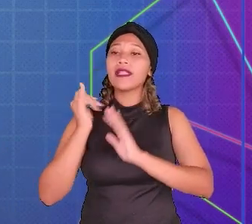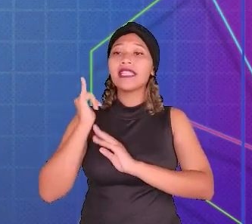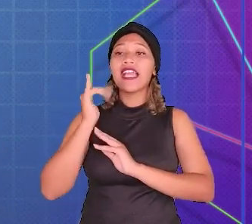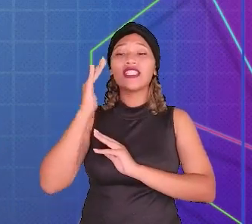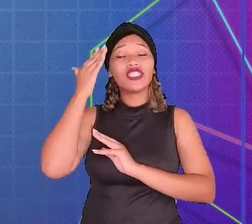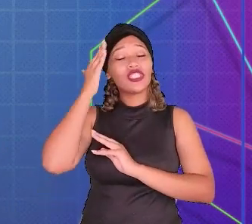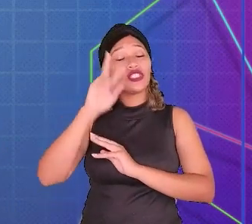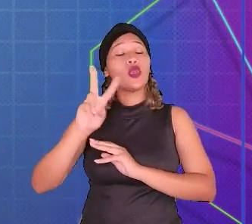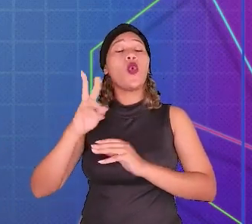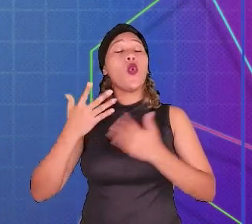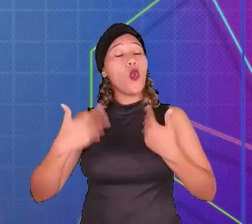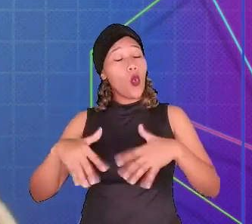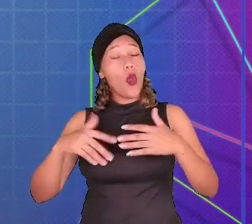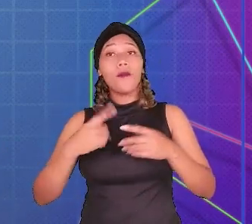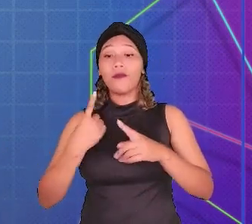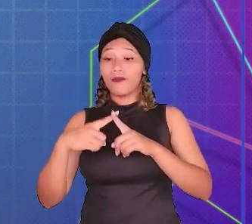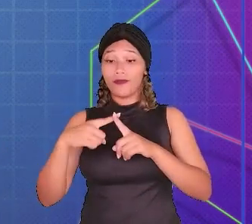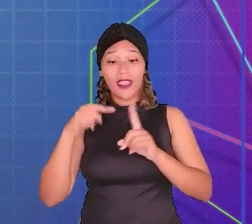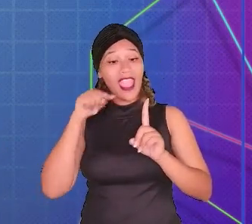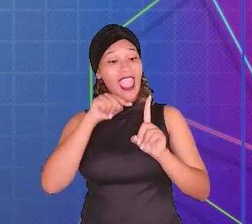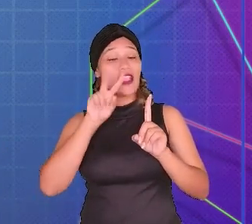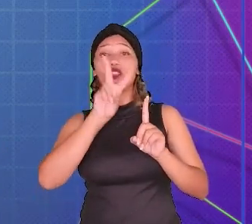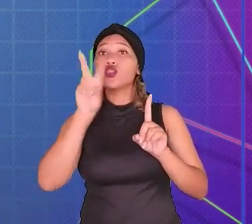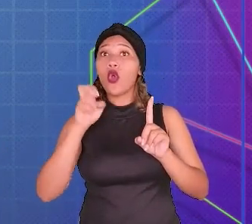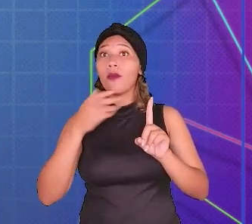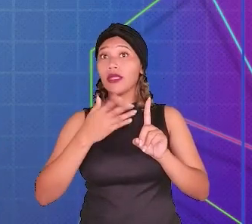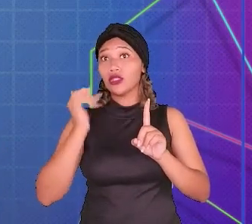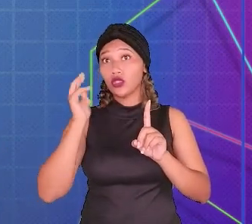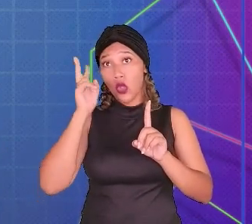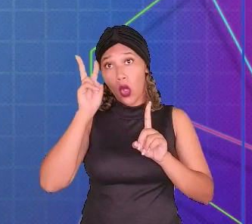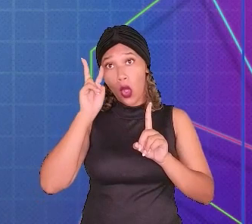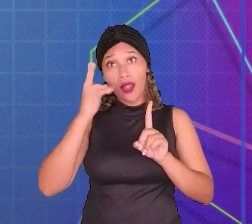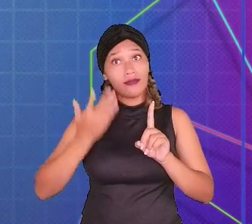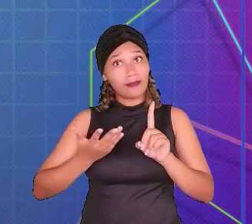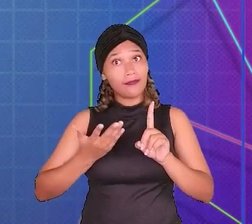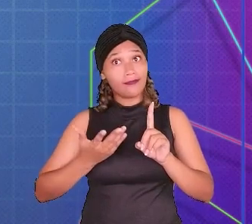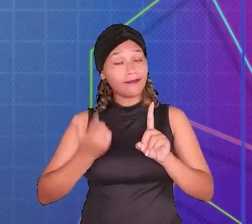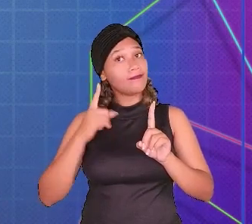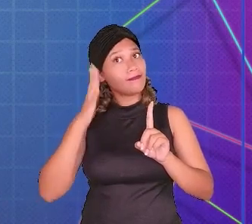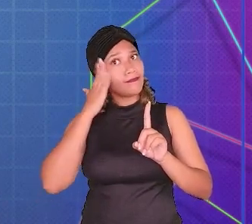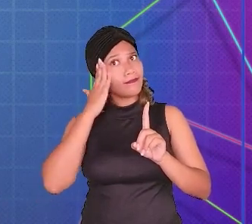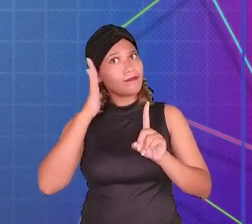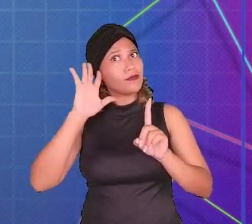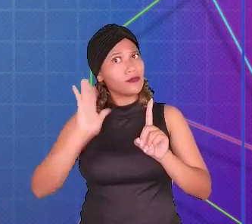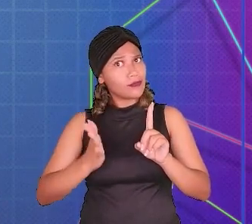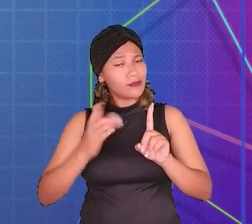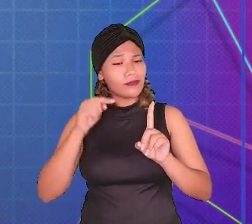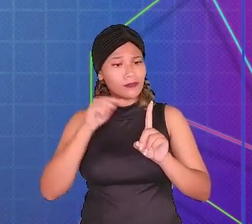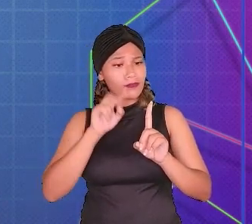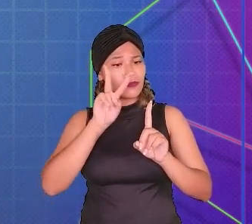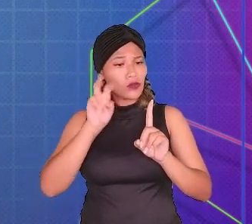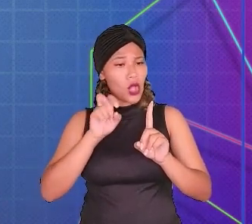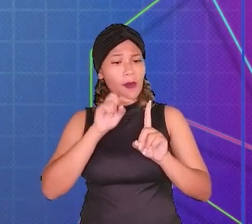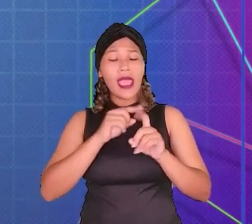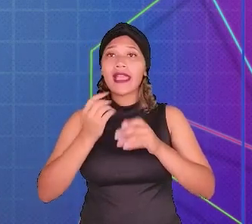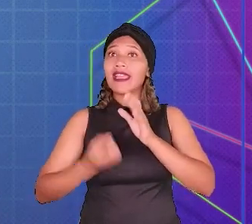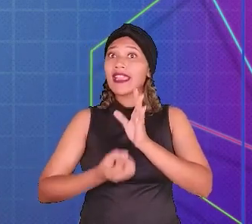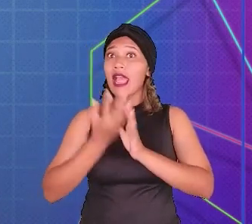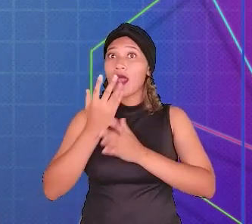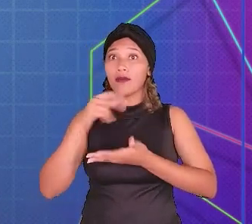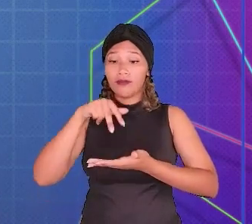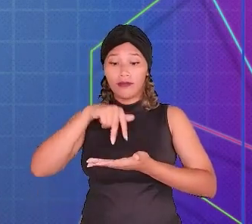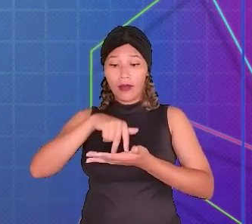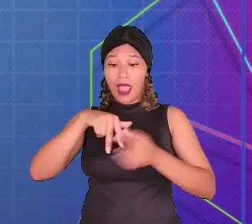bom jogo, até porque é sobre eles que se trata a história. Sabendo disso, uma das primeiras coisas que você deve fazer para criar